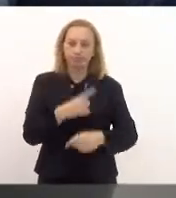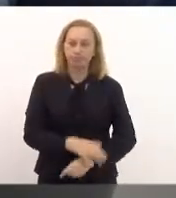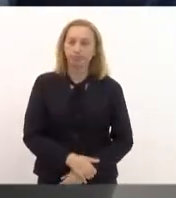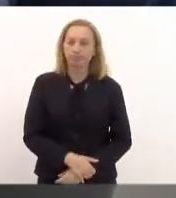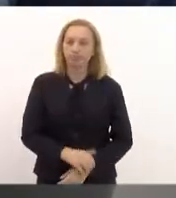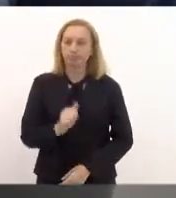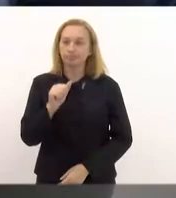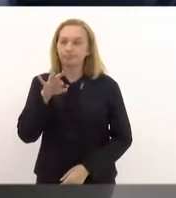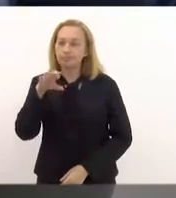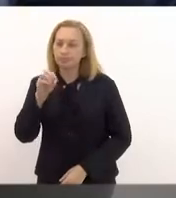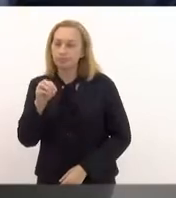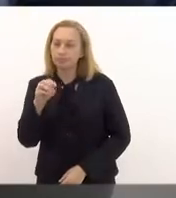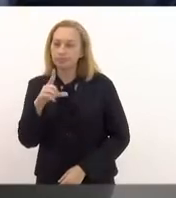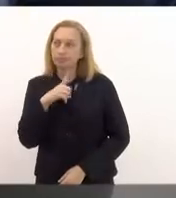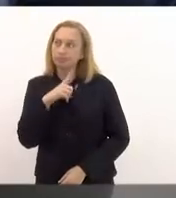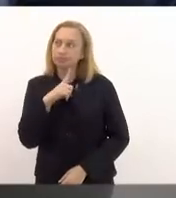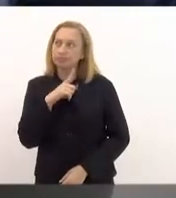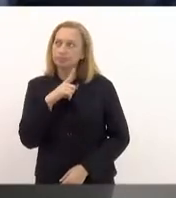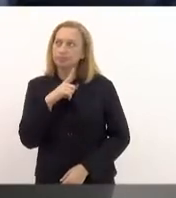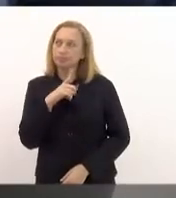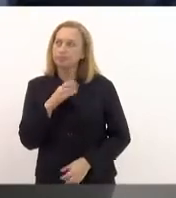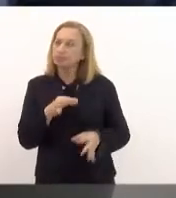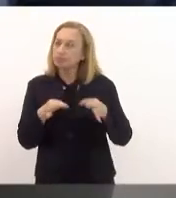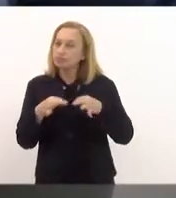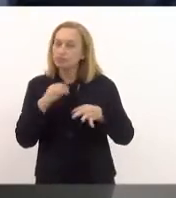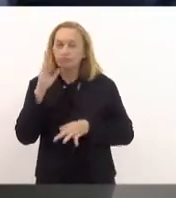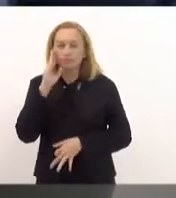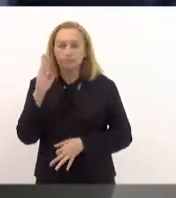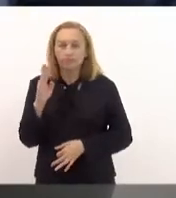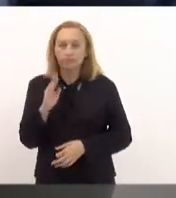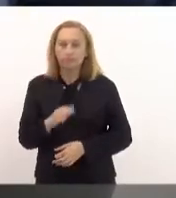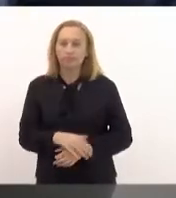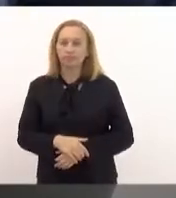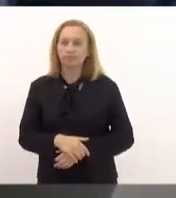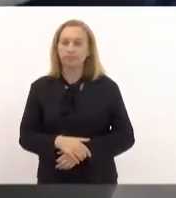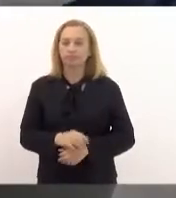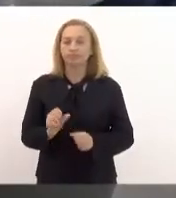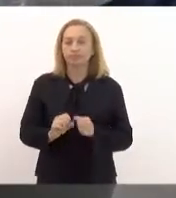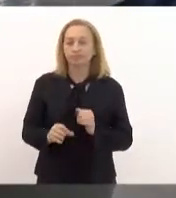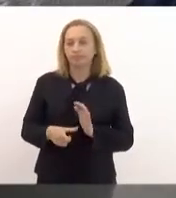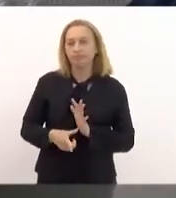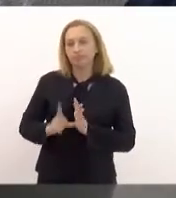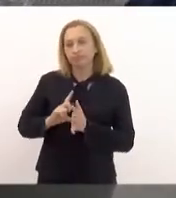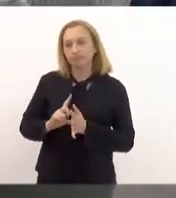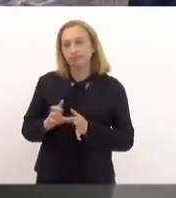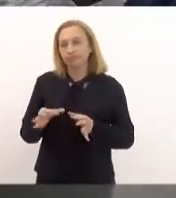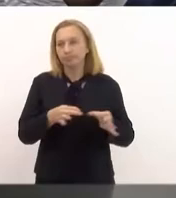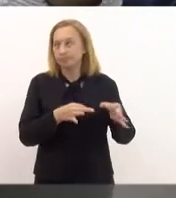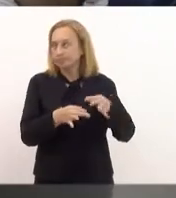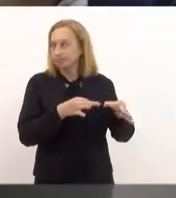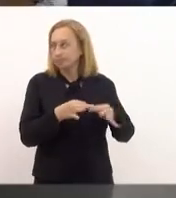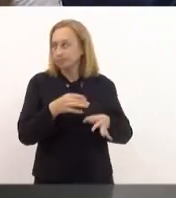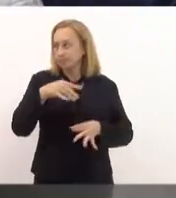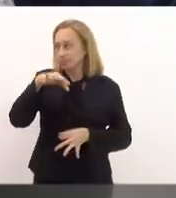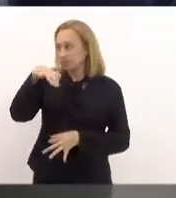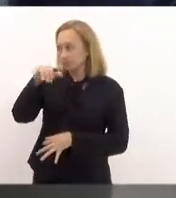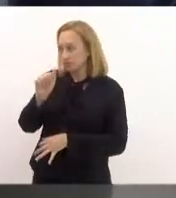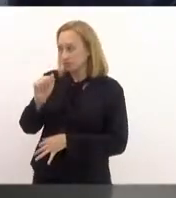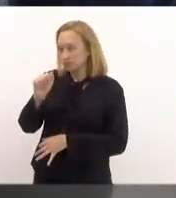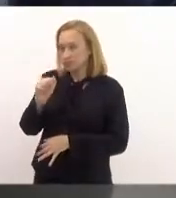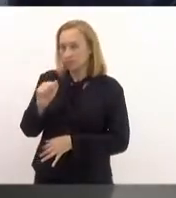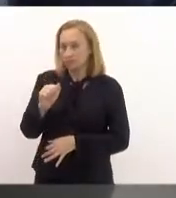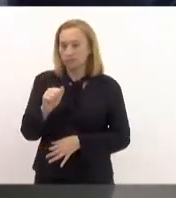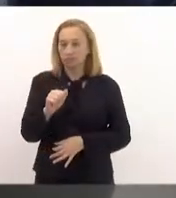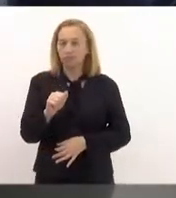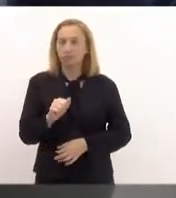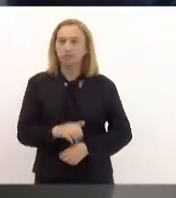arco metropolitano tem ainda um plano específico, que foi feito antes do plano metropolitano, que é o plano de desenvolvimento